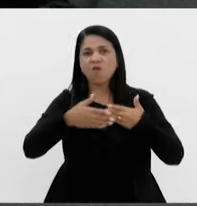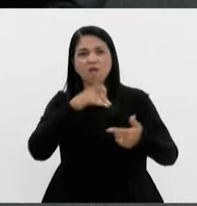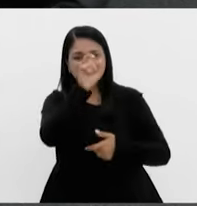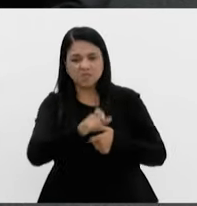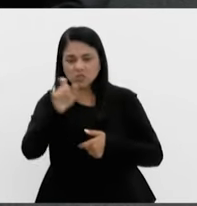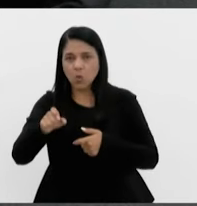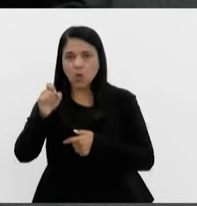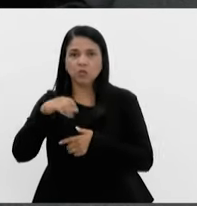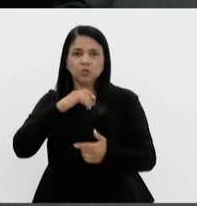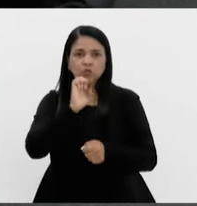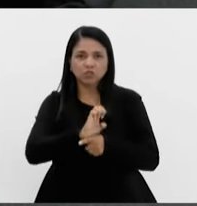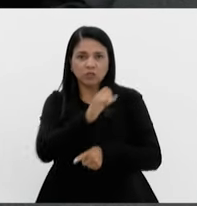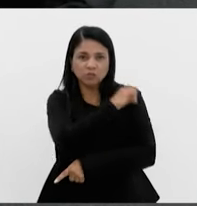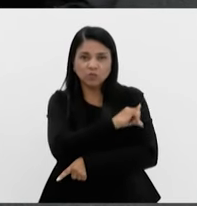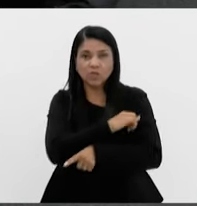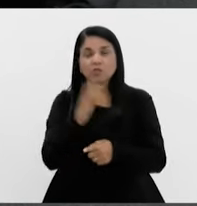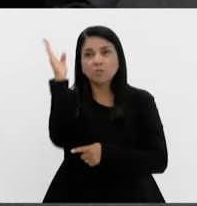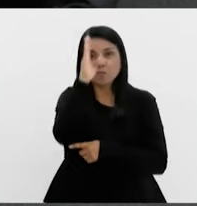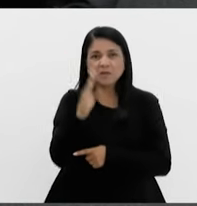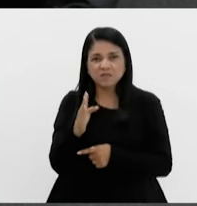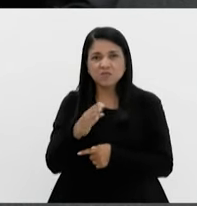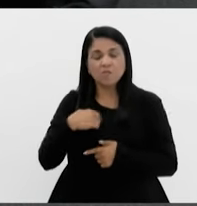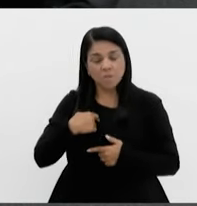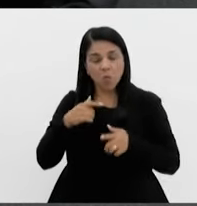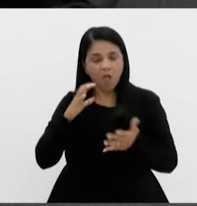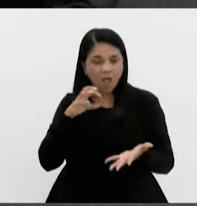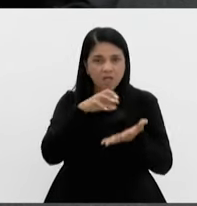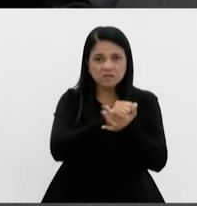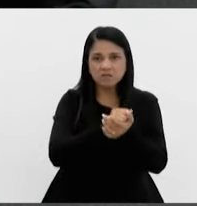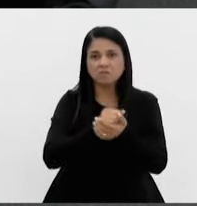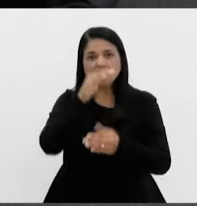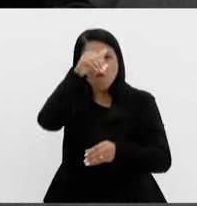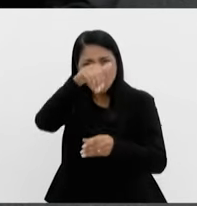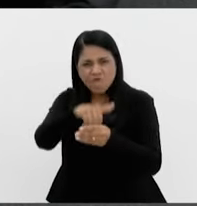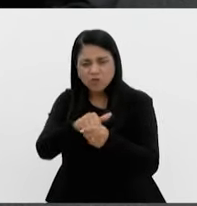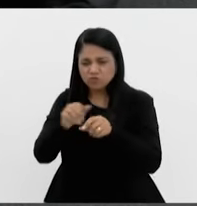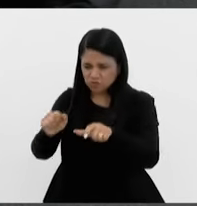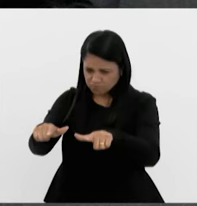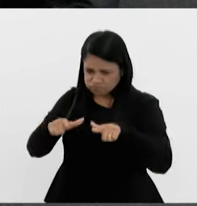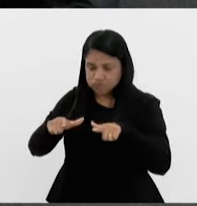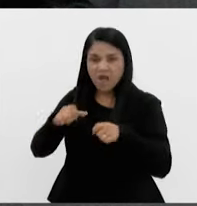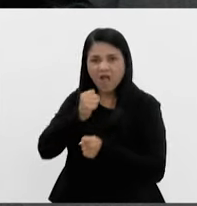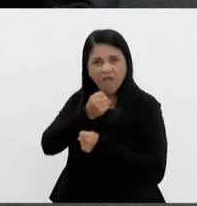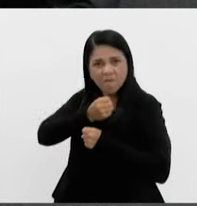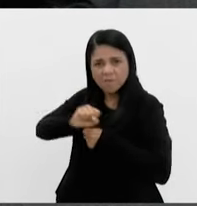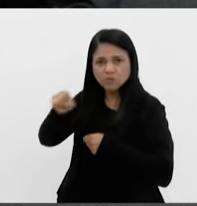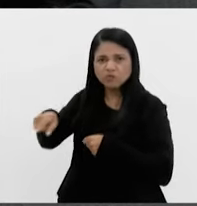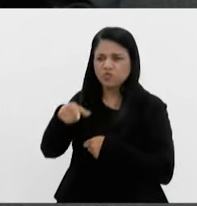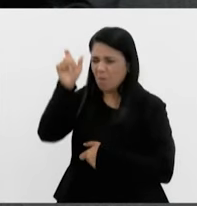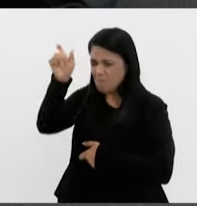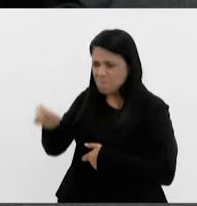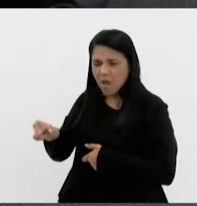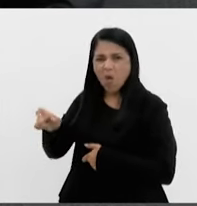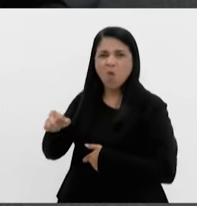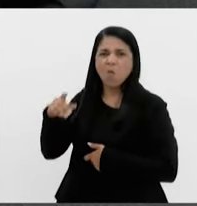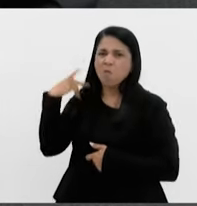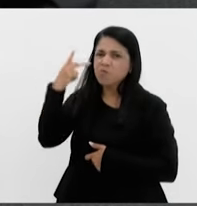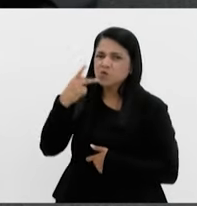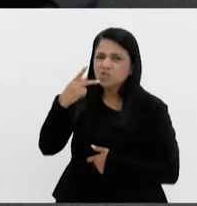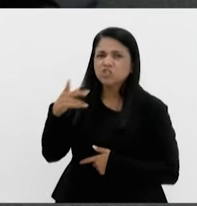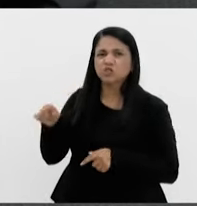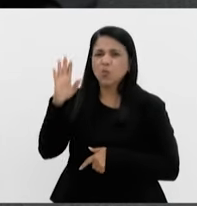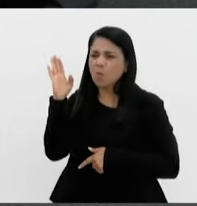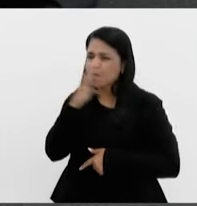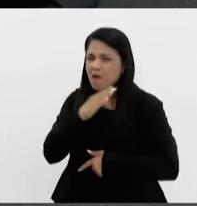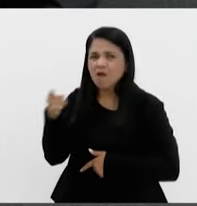fica aqui registrado meu voto de repúdio a esse mau político mau cidadão que envergonha